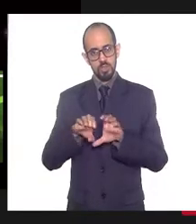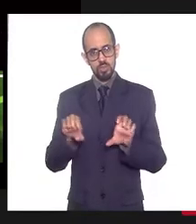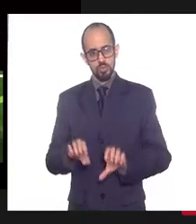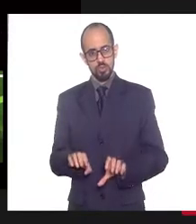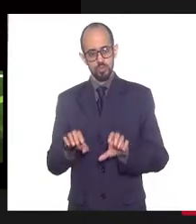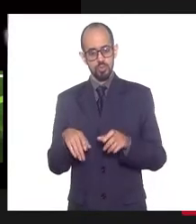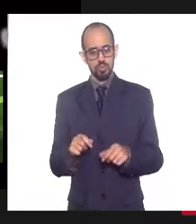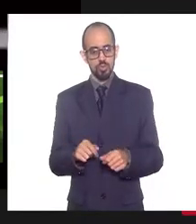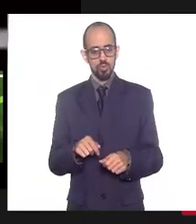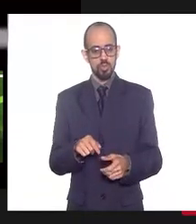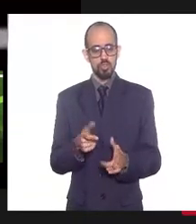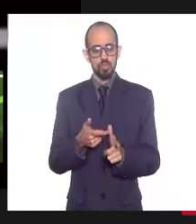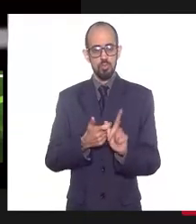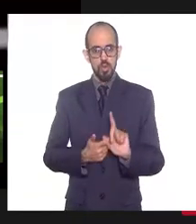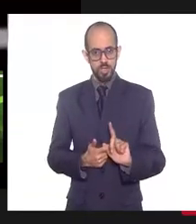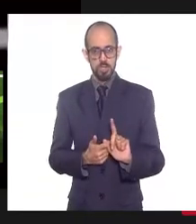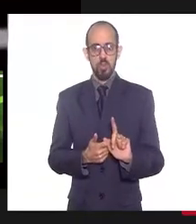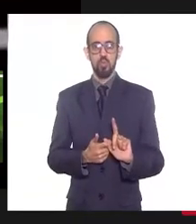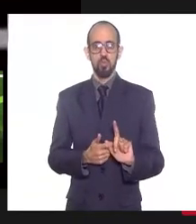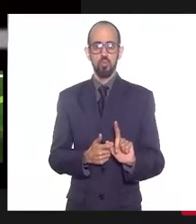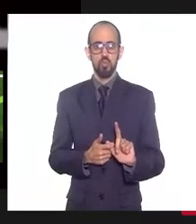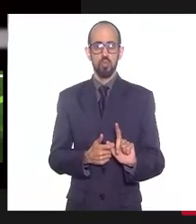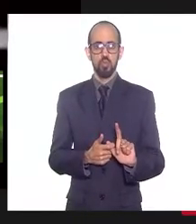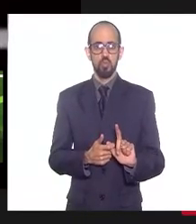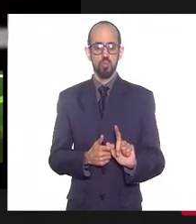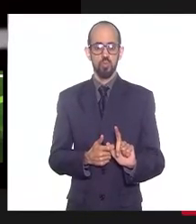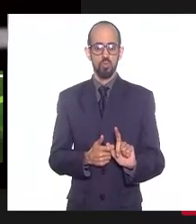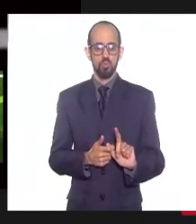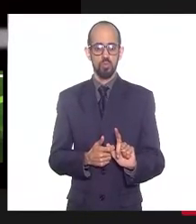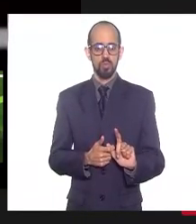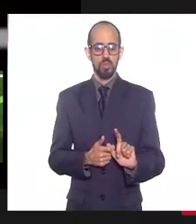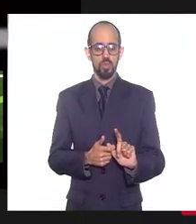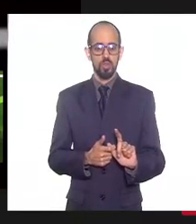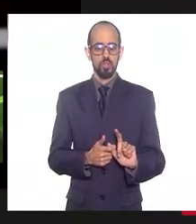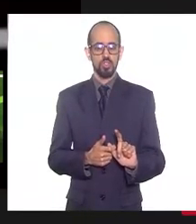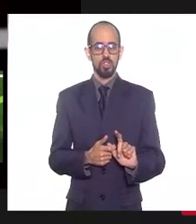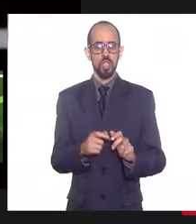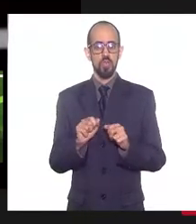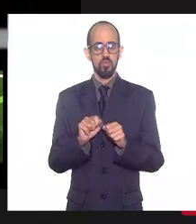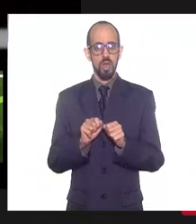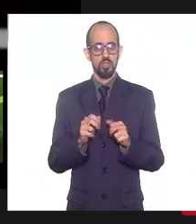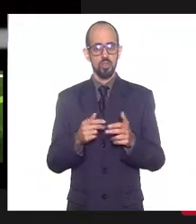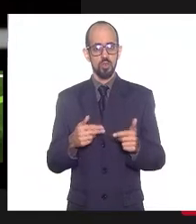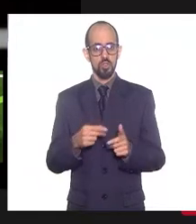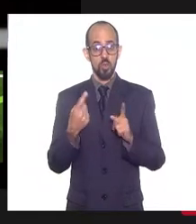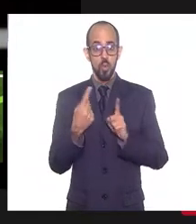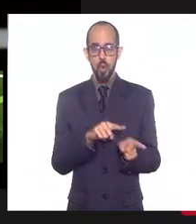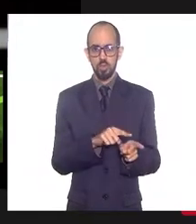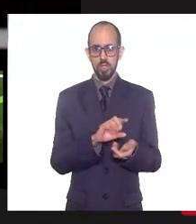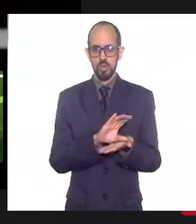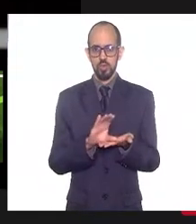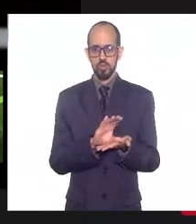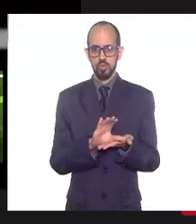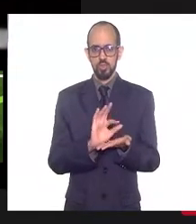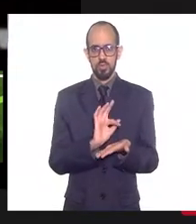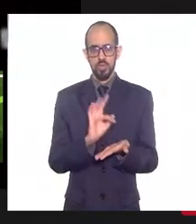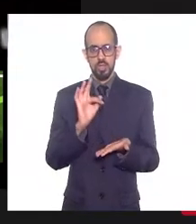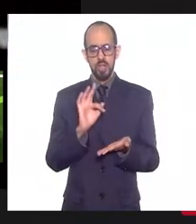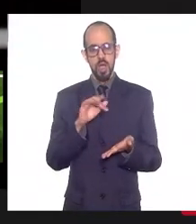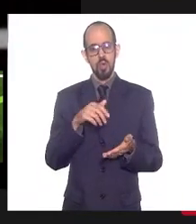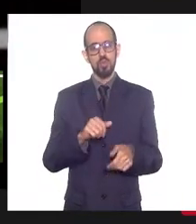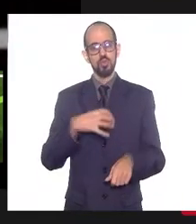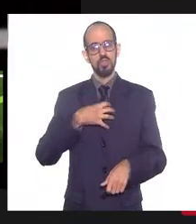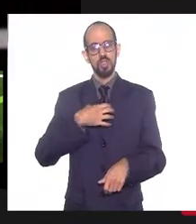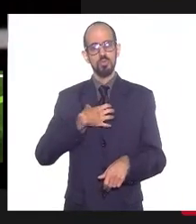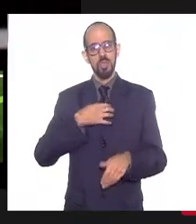de punição de quem fere a Constituição e de quem fere o sentimento mais